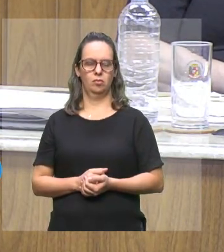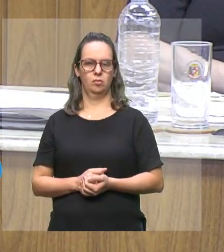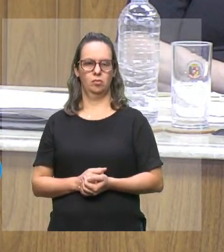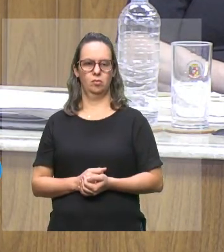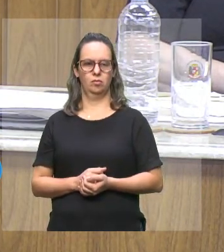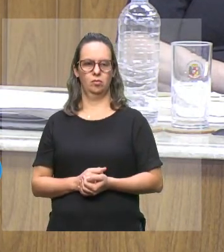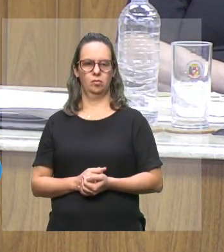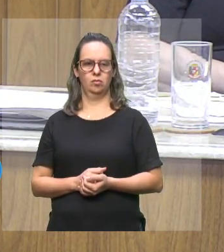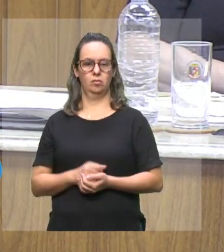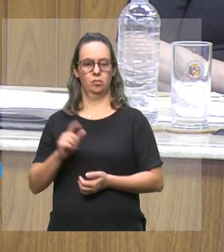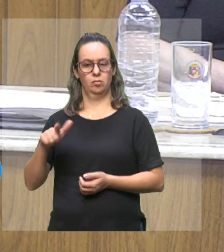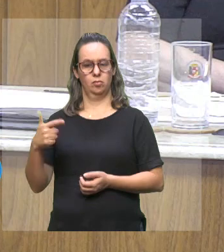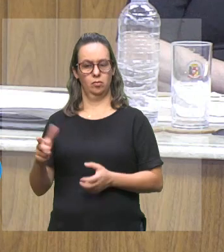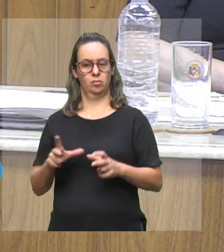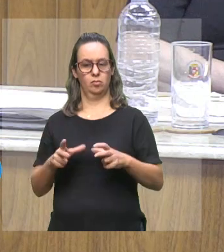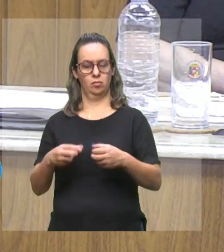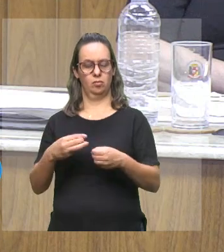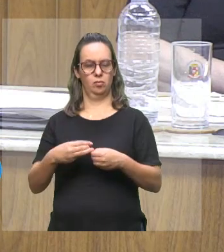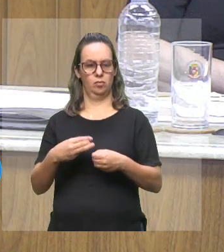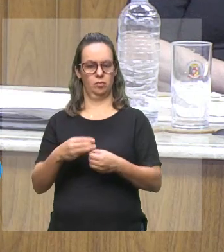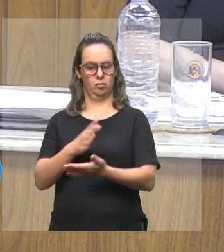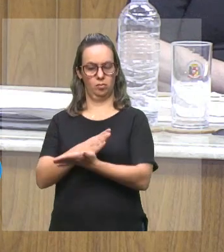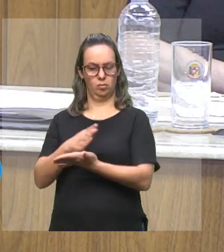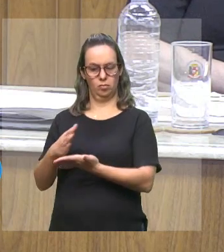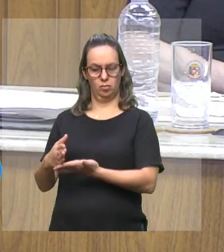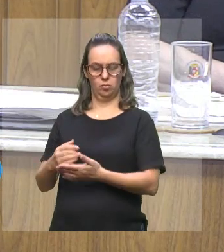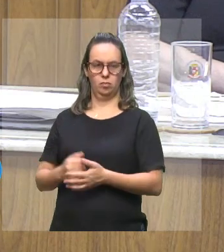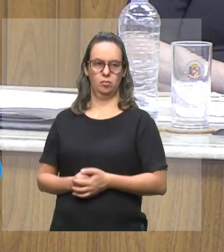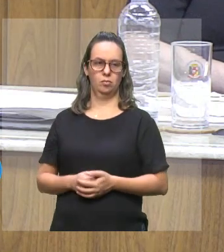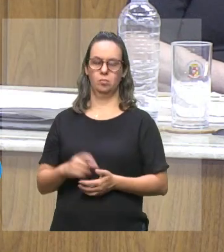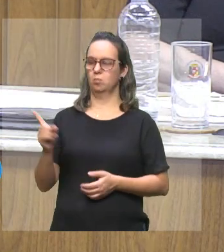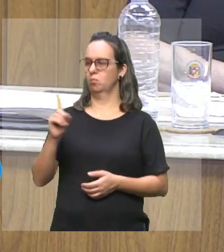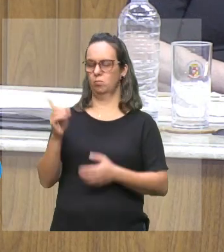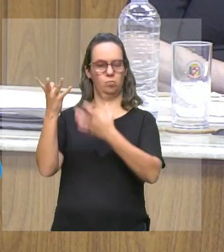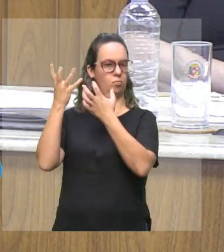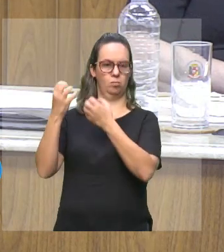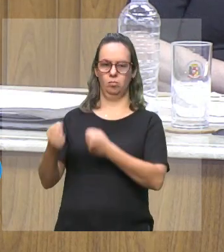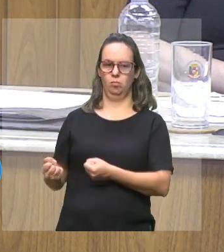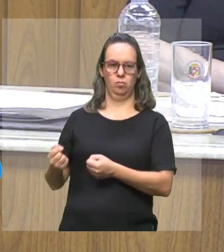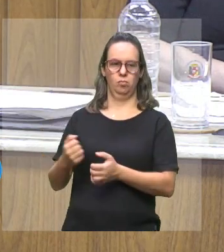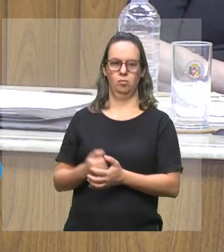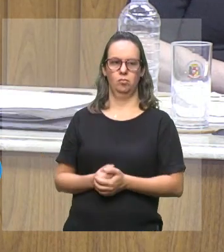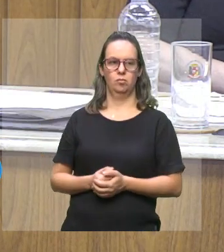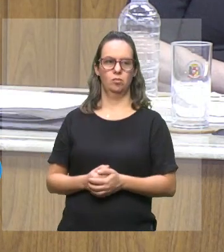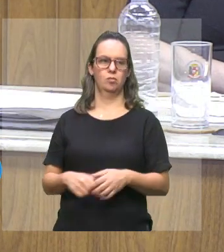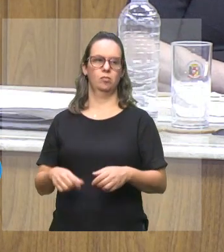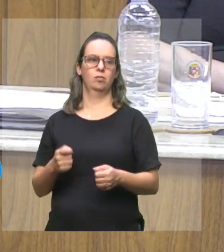Municipal. Começa assim: é repreensível a metodologia do pagamento de